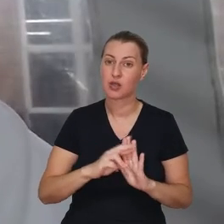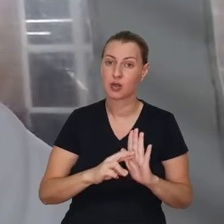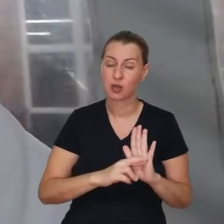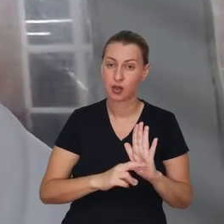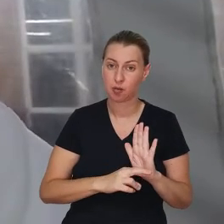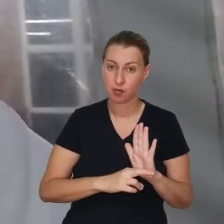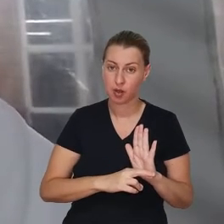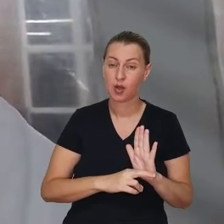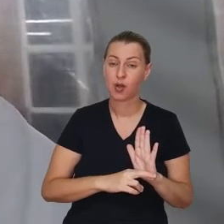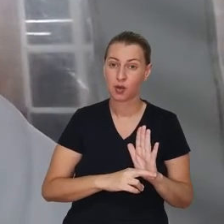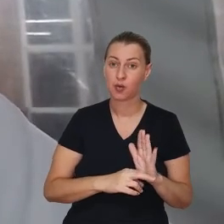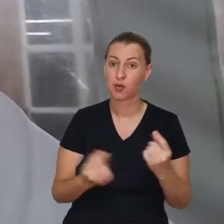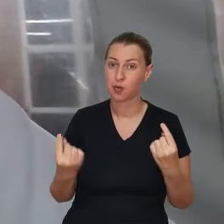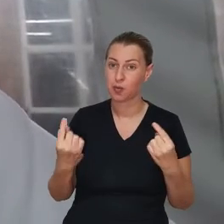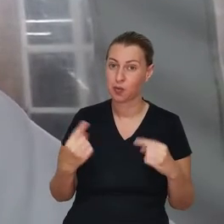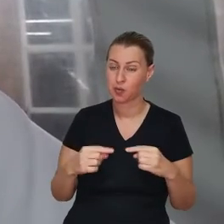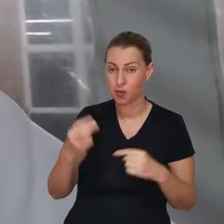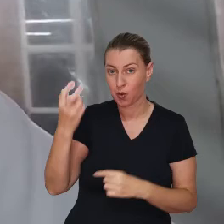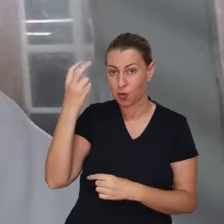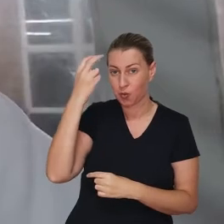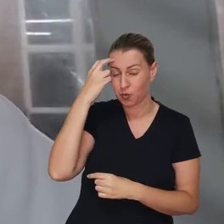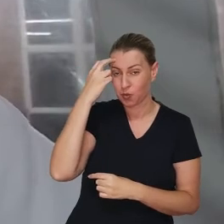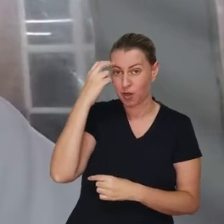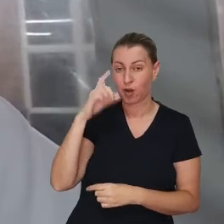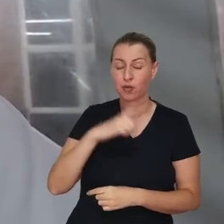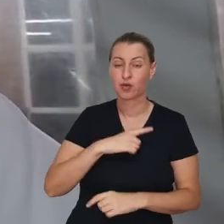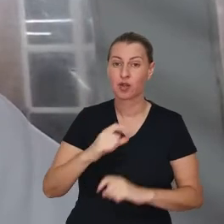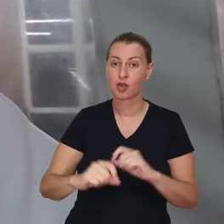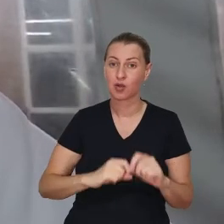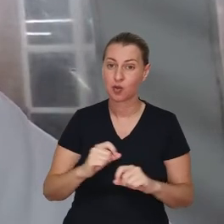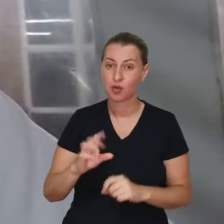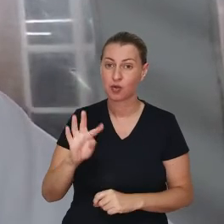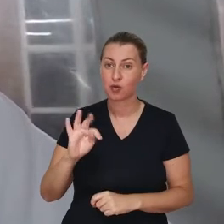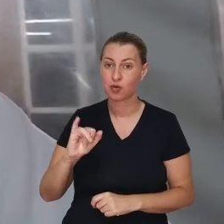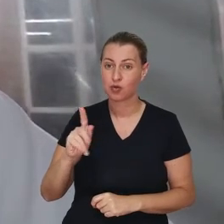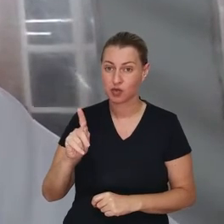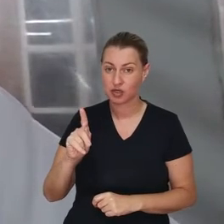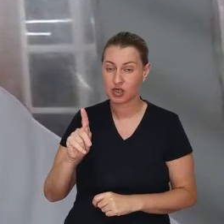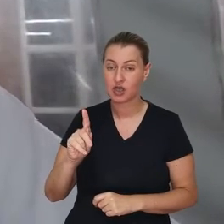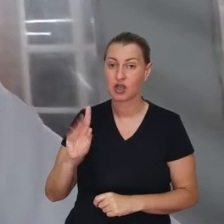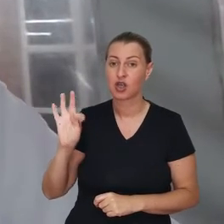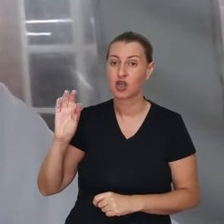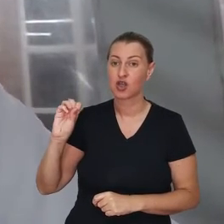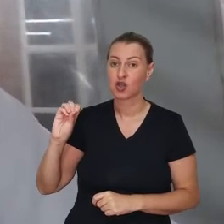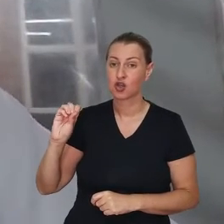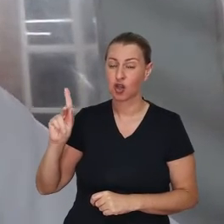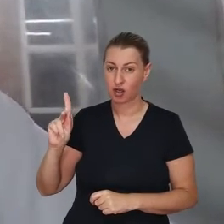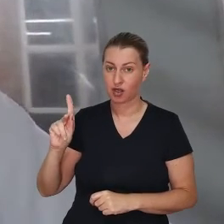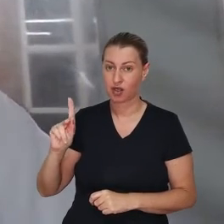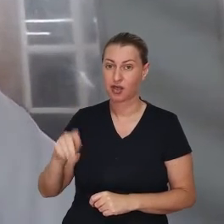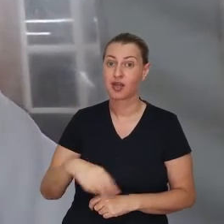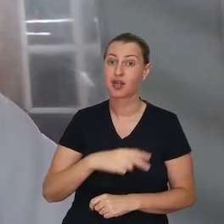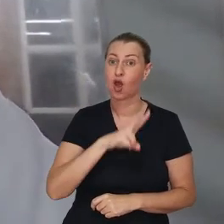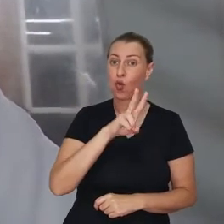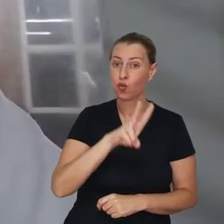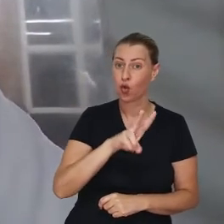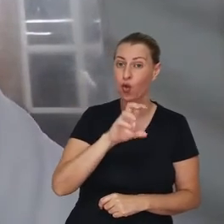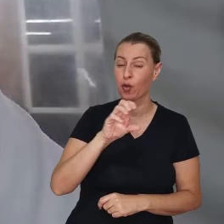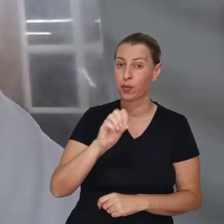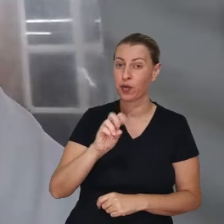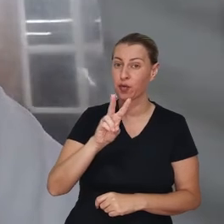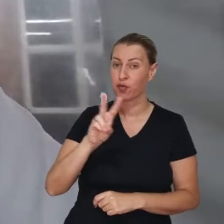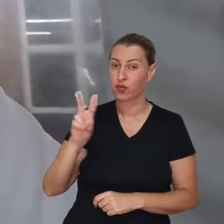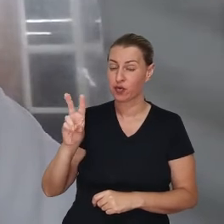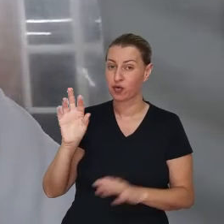concurso cultural que nós vamos lançar. Então, nós vamos ter o concurso cultural do TikTok, tá? Então, em 2022, lá